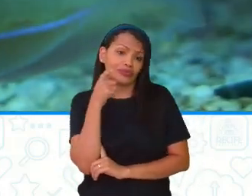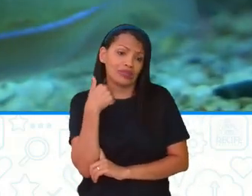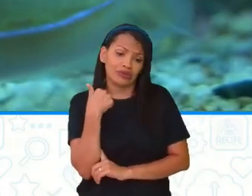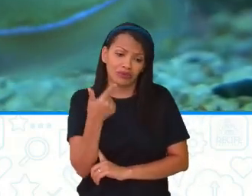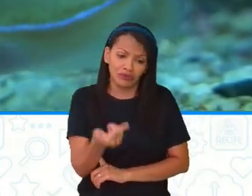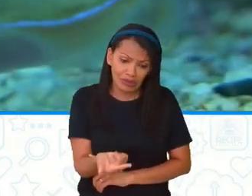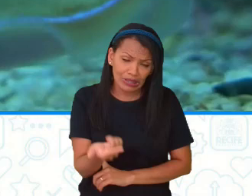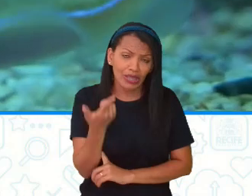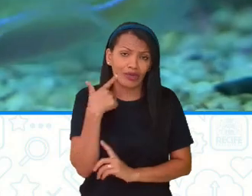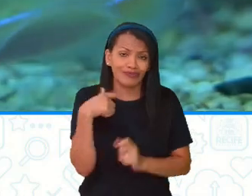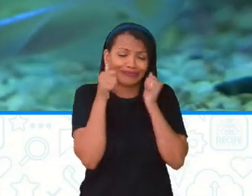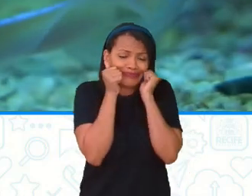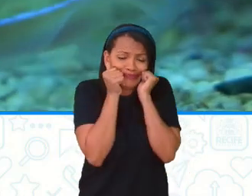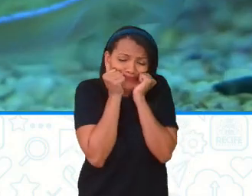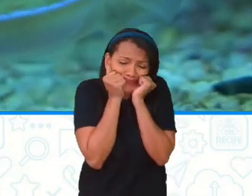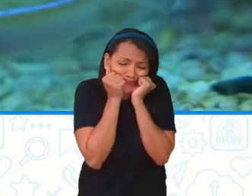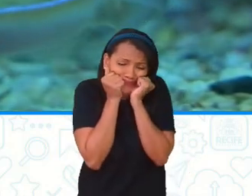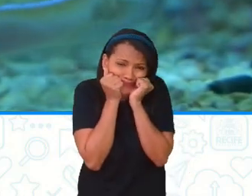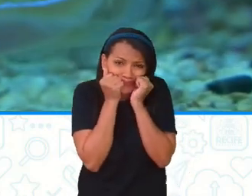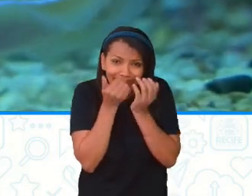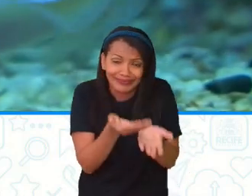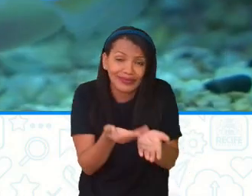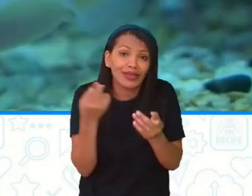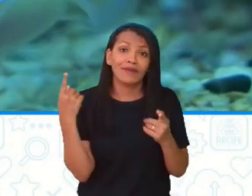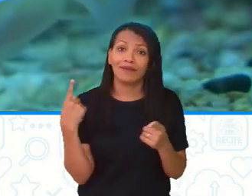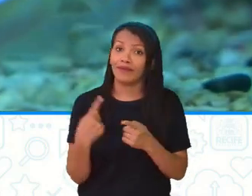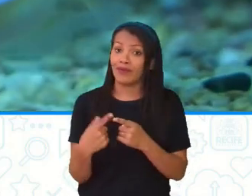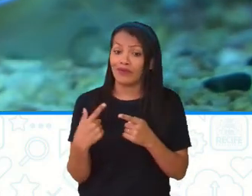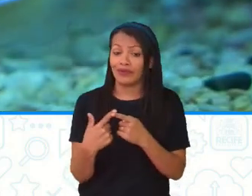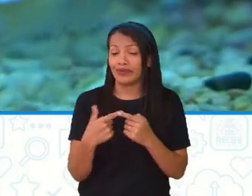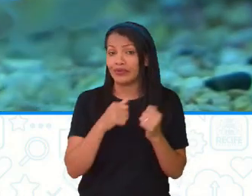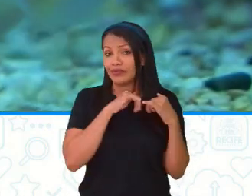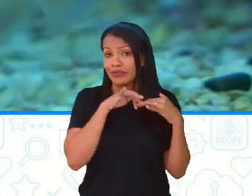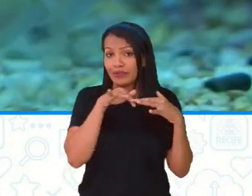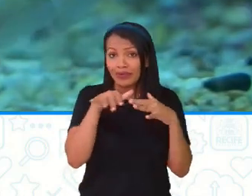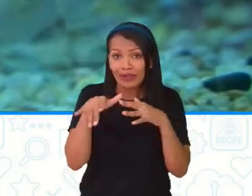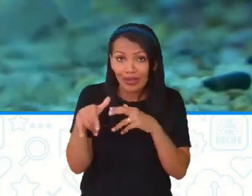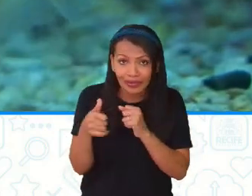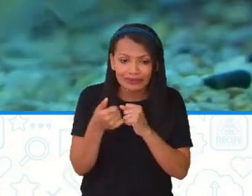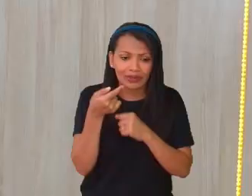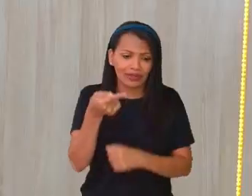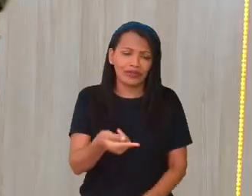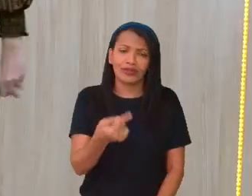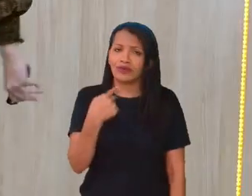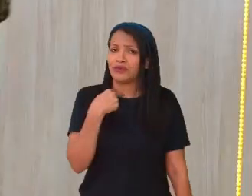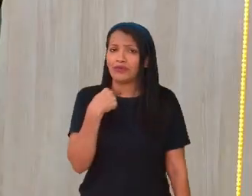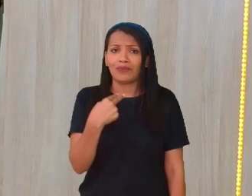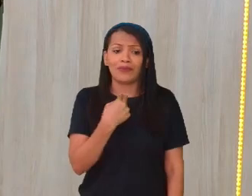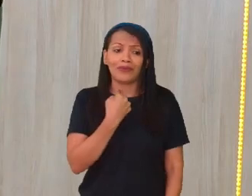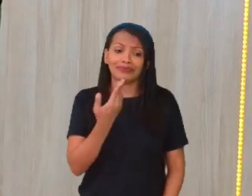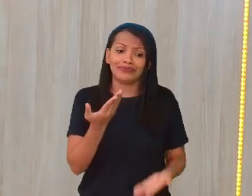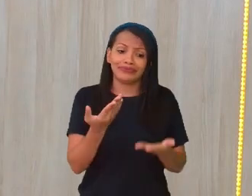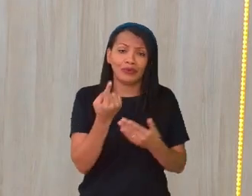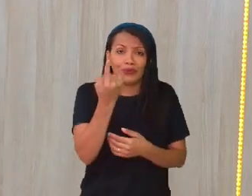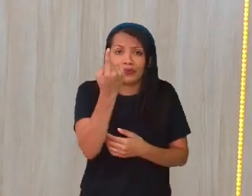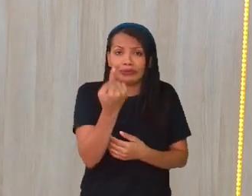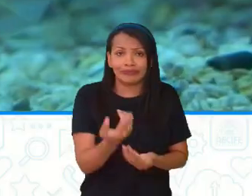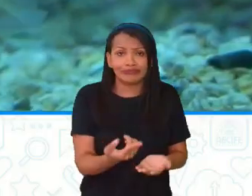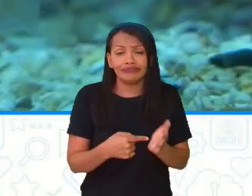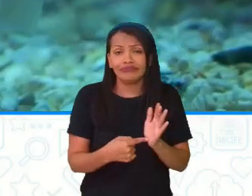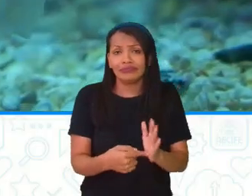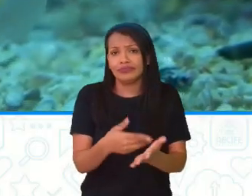bichinhos fofinhos para vocês, porque a gente está falando de tanto bicho aqui que não tinha nem como eu trabalhar só um. Mas olha só esse aqui, ele é